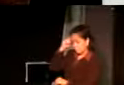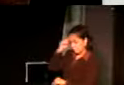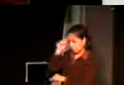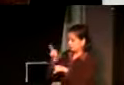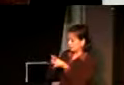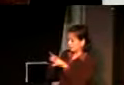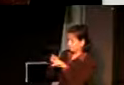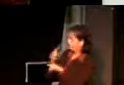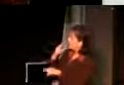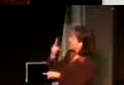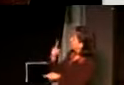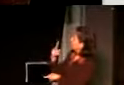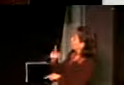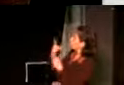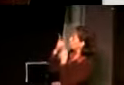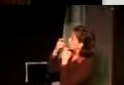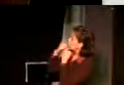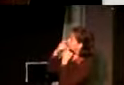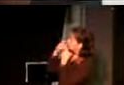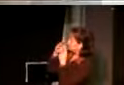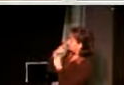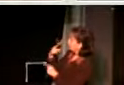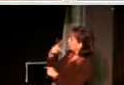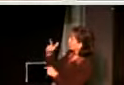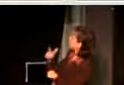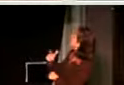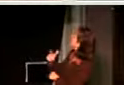agora quebrantado chorando